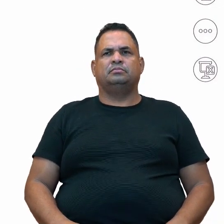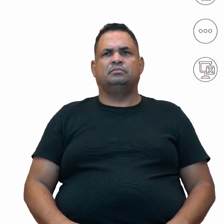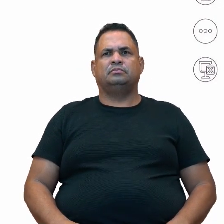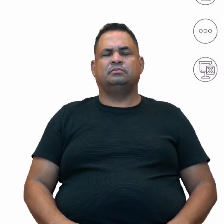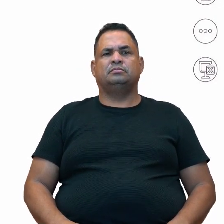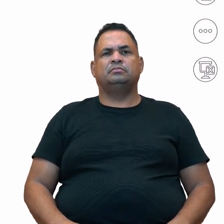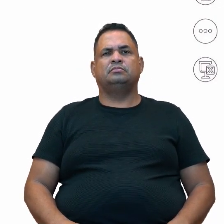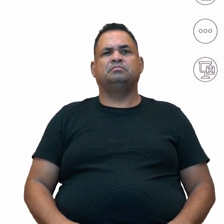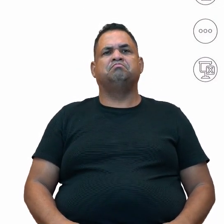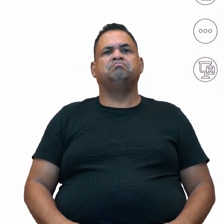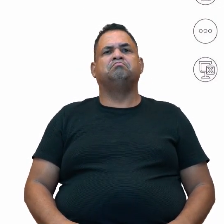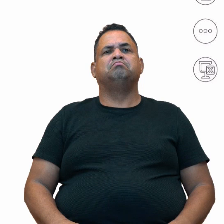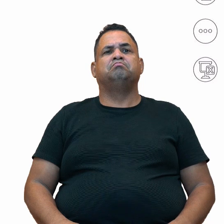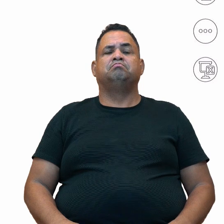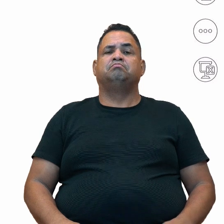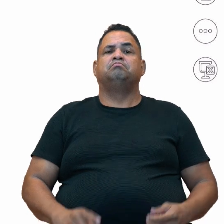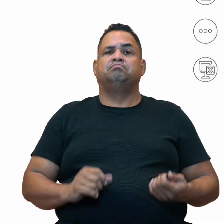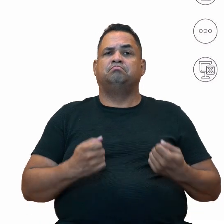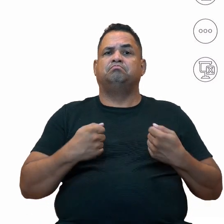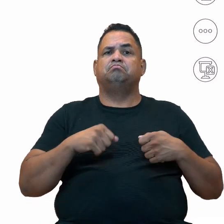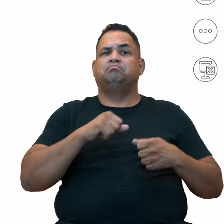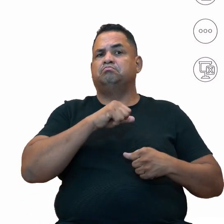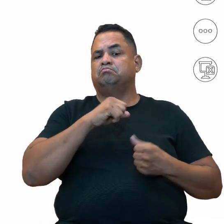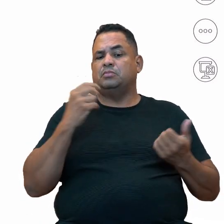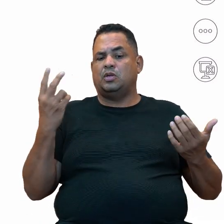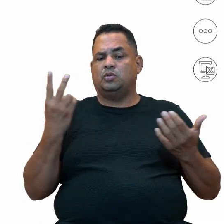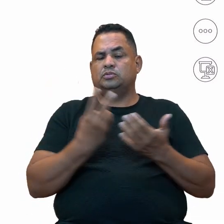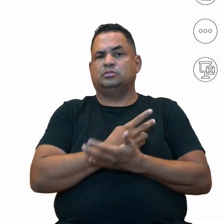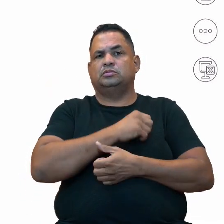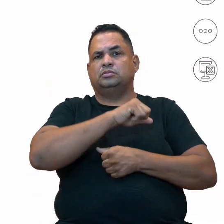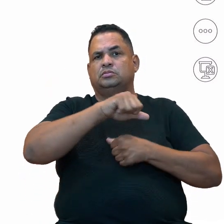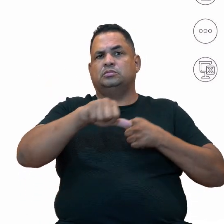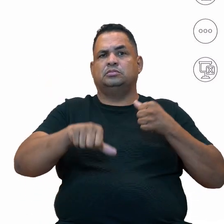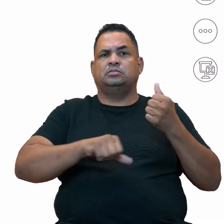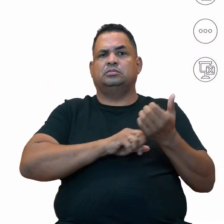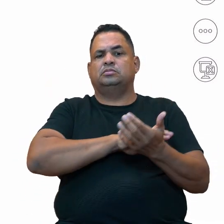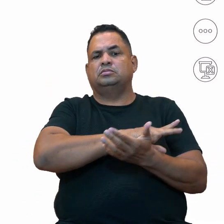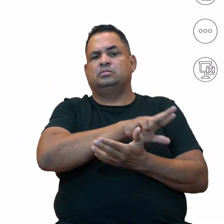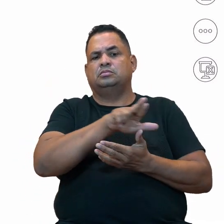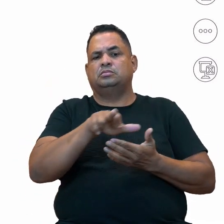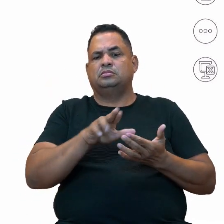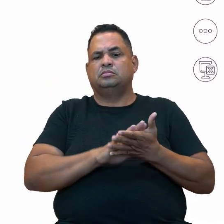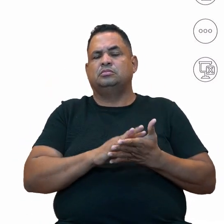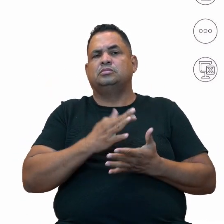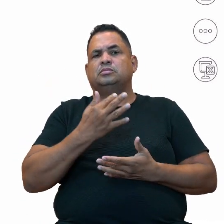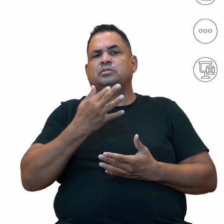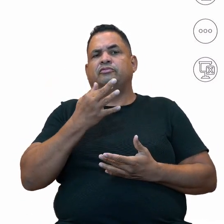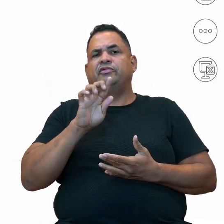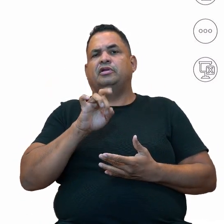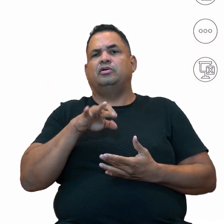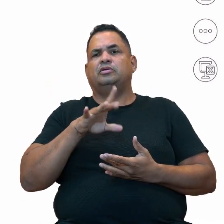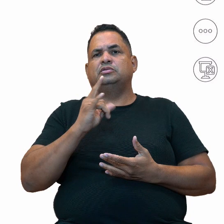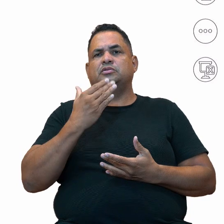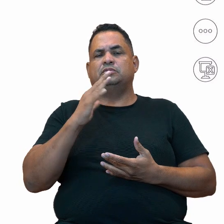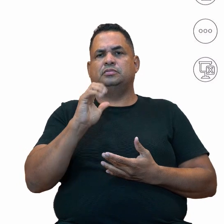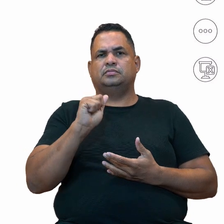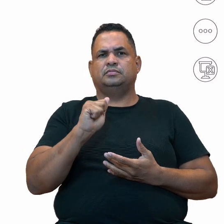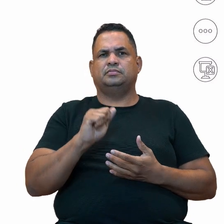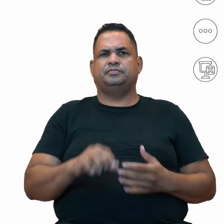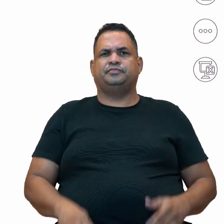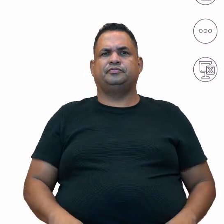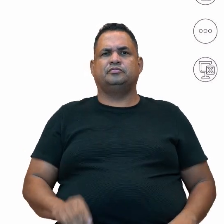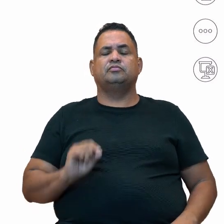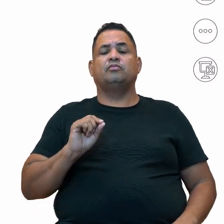Embora possam ocorrer mutações e variações fenotípicas. O que são mutações e o que são